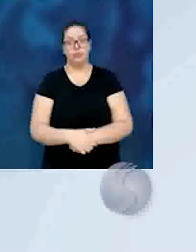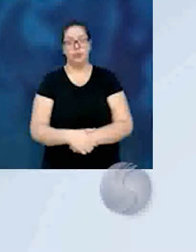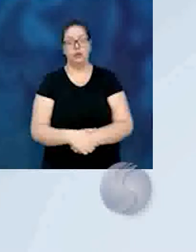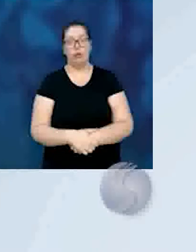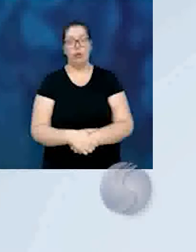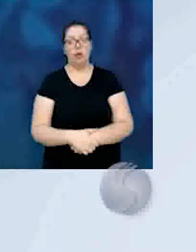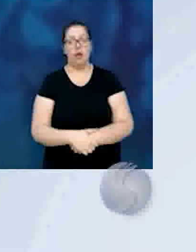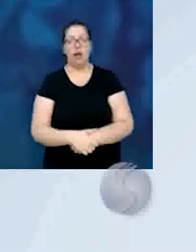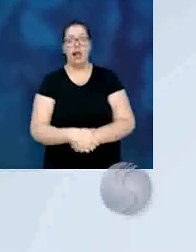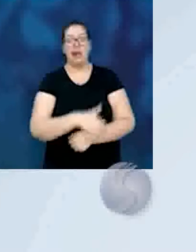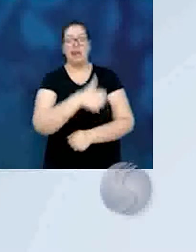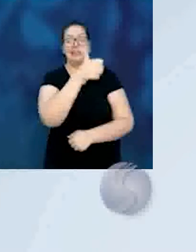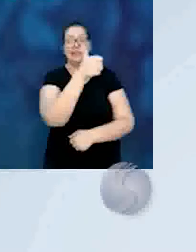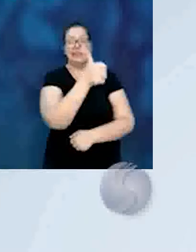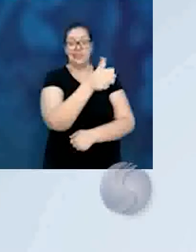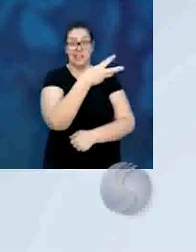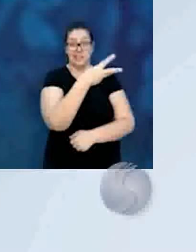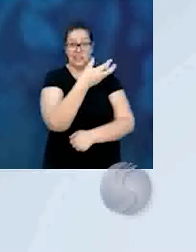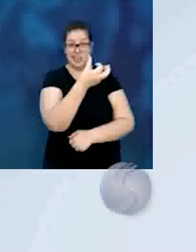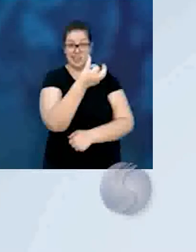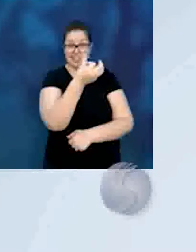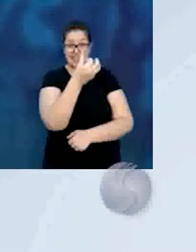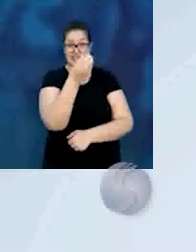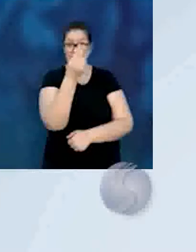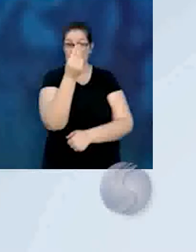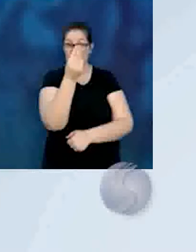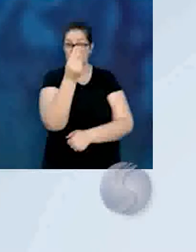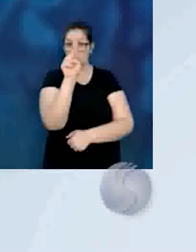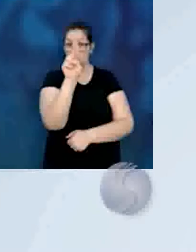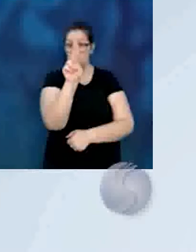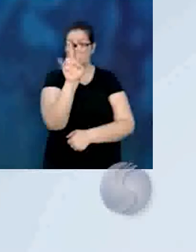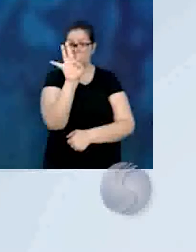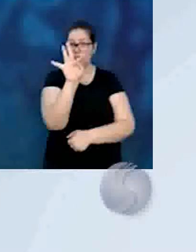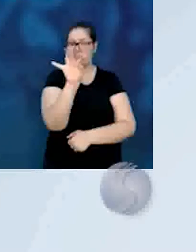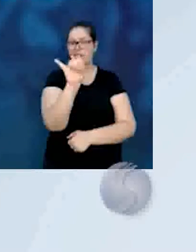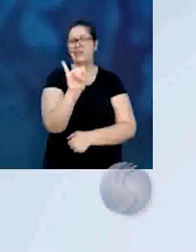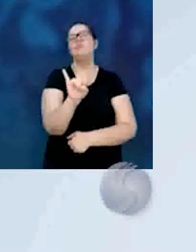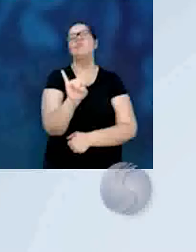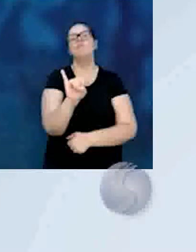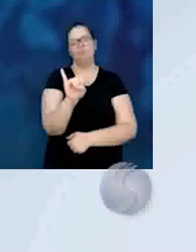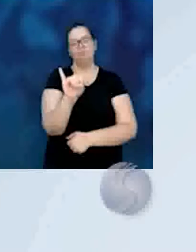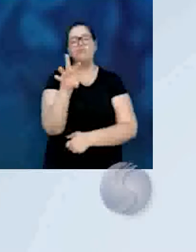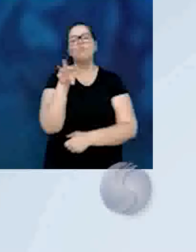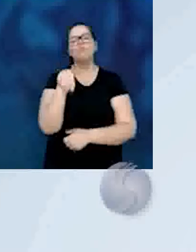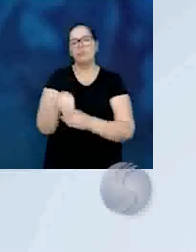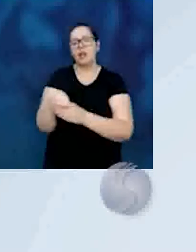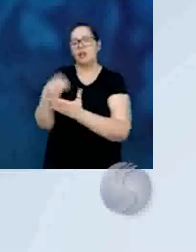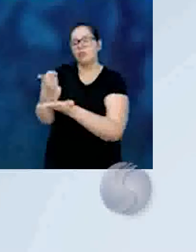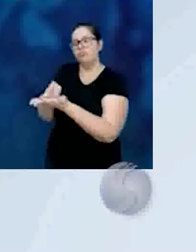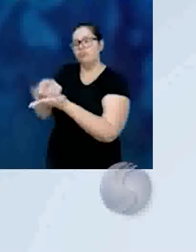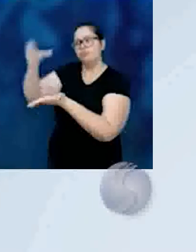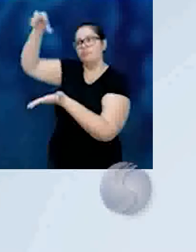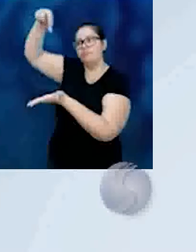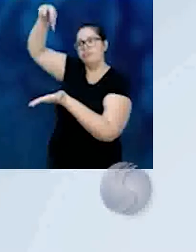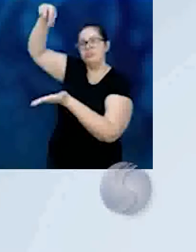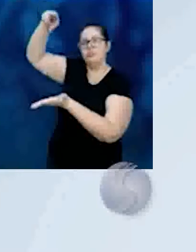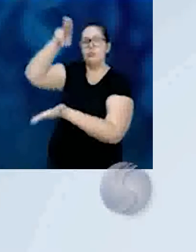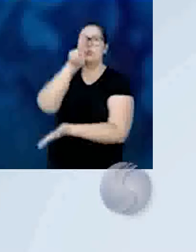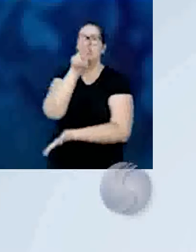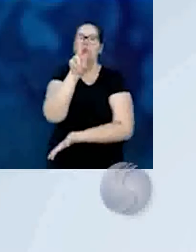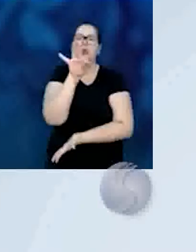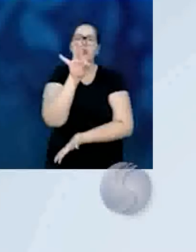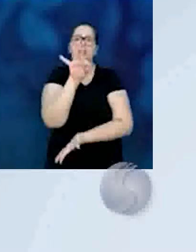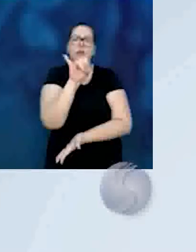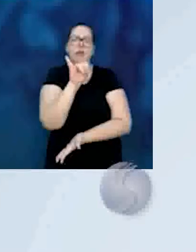enfermaria e 136 em UTI. Tá? 163 pessoas morreram